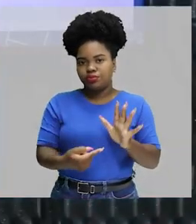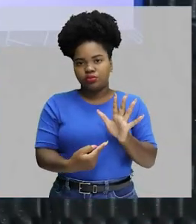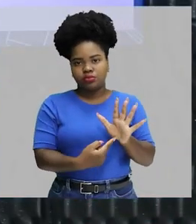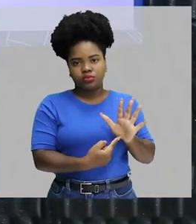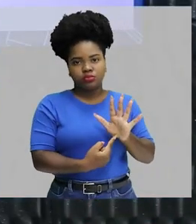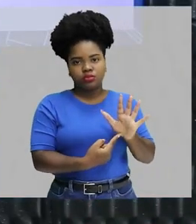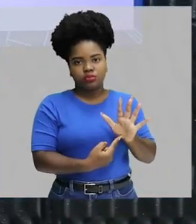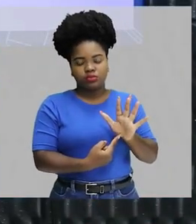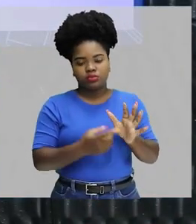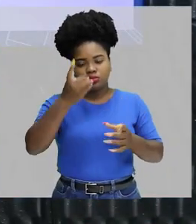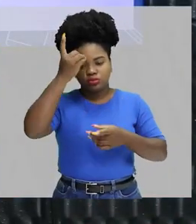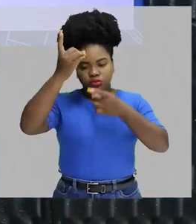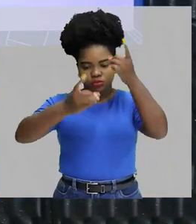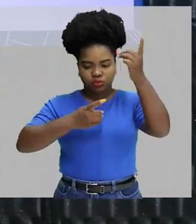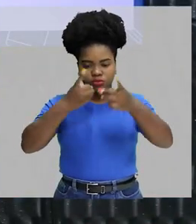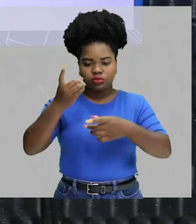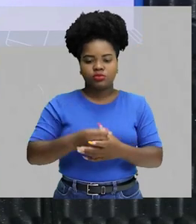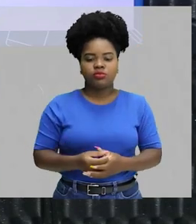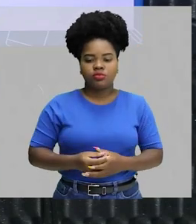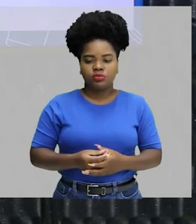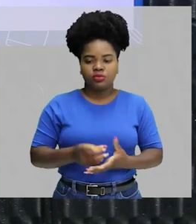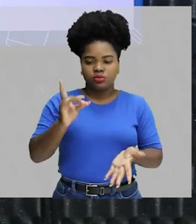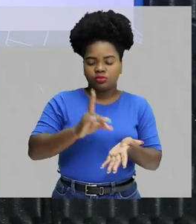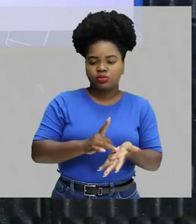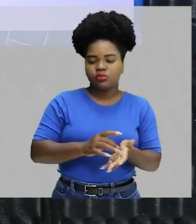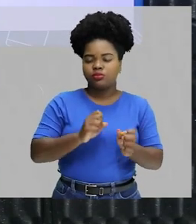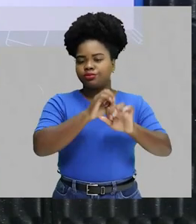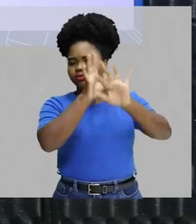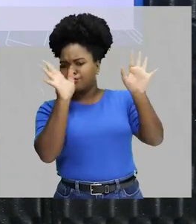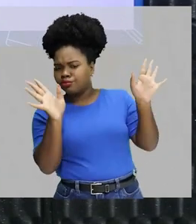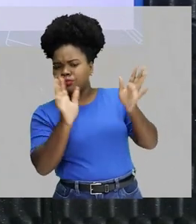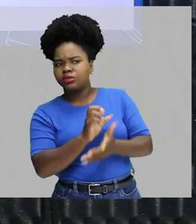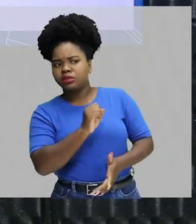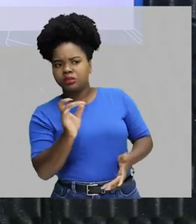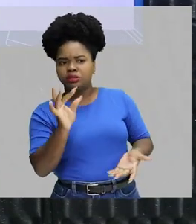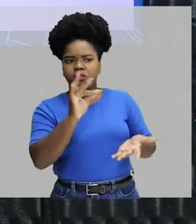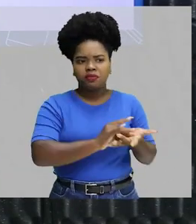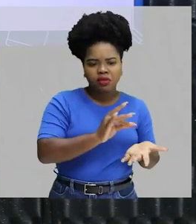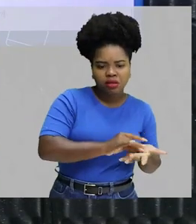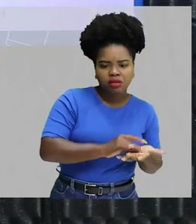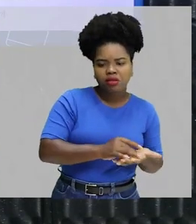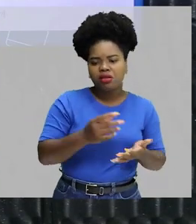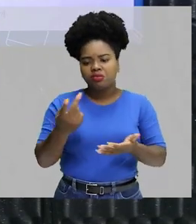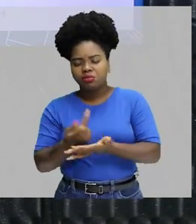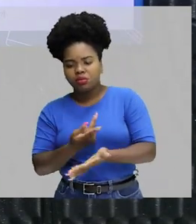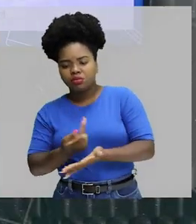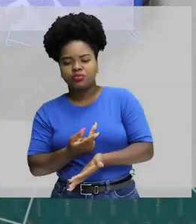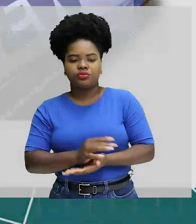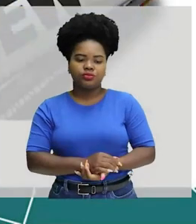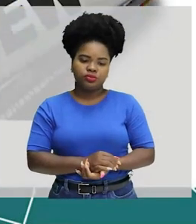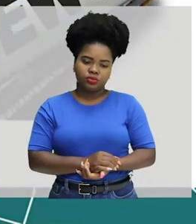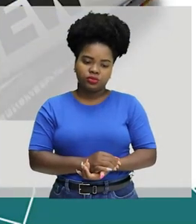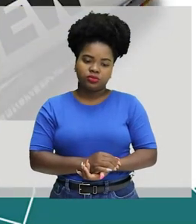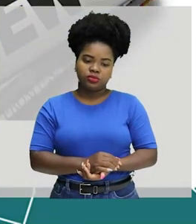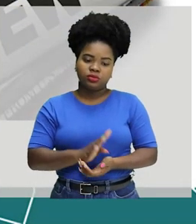eh ideias a realidade vai esclarecer se aquilo é certo se aquilo é errado se aquilo é verdadeiro se aquilo é falso tá cer certo então